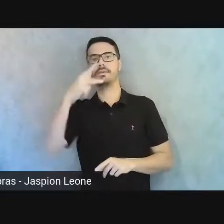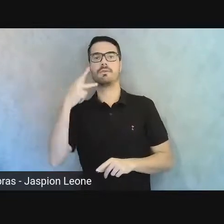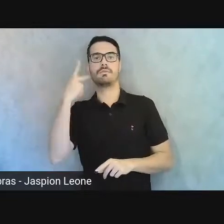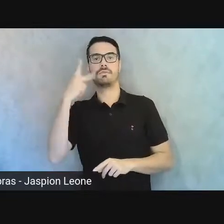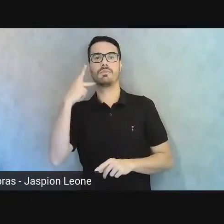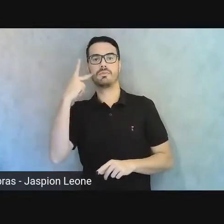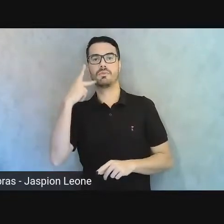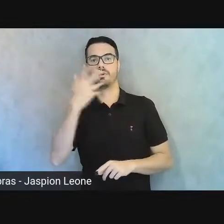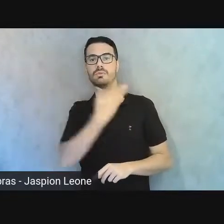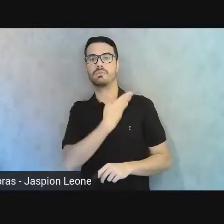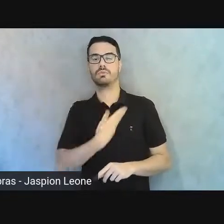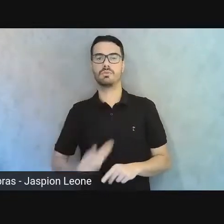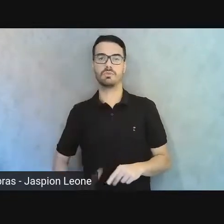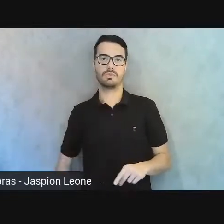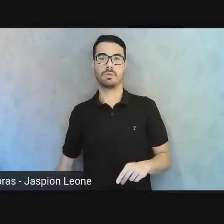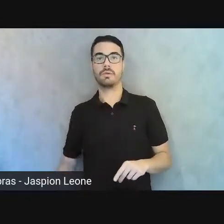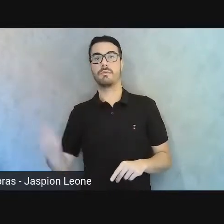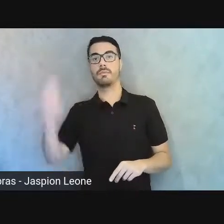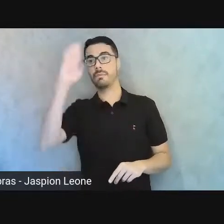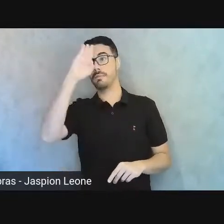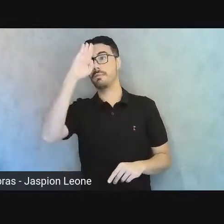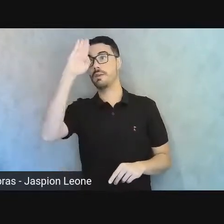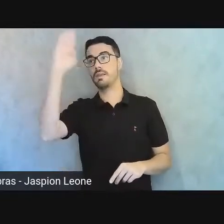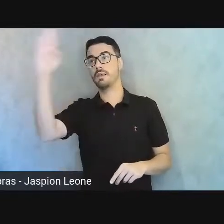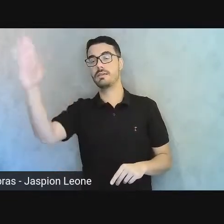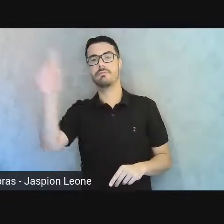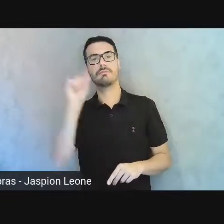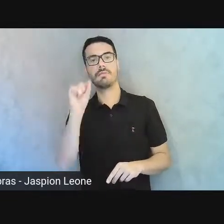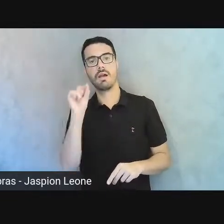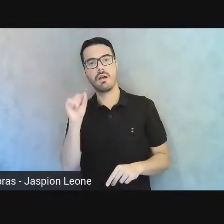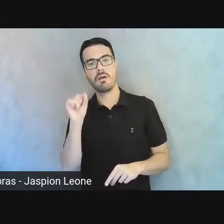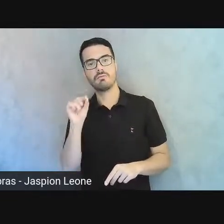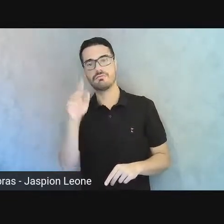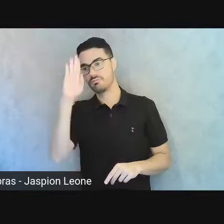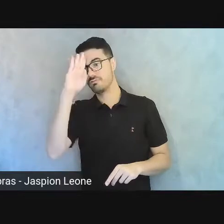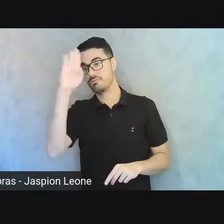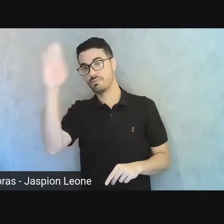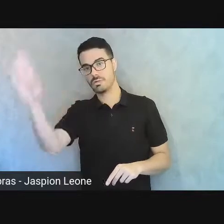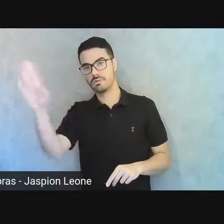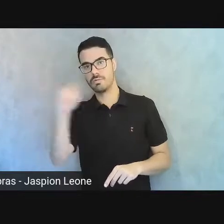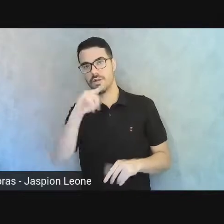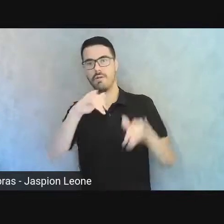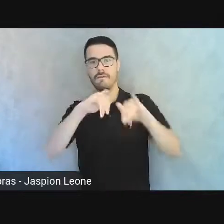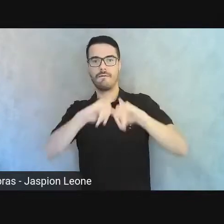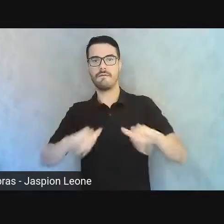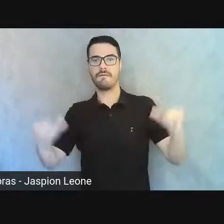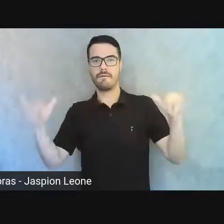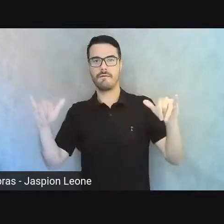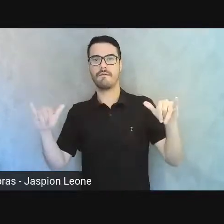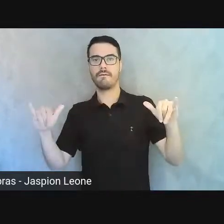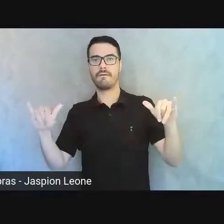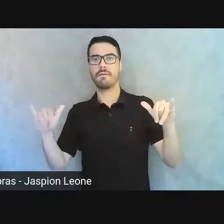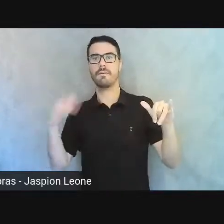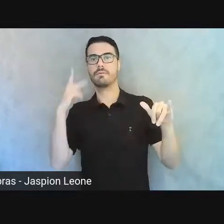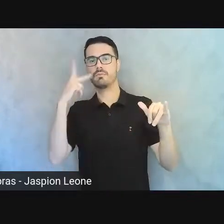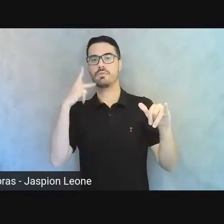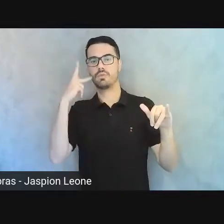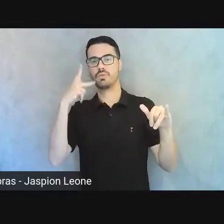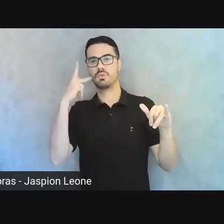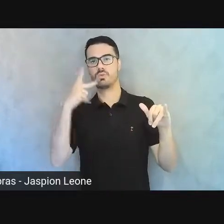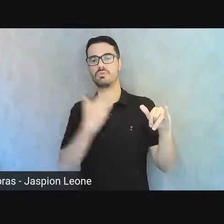públicas, que é a principal fonte produtora, geradora de informações de desempenho sobre as políticas públicas,